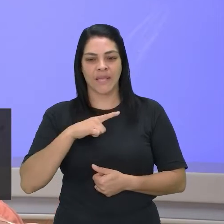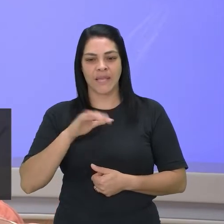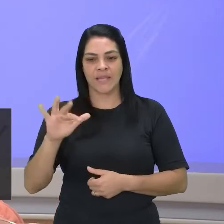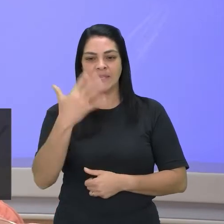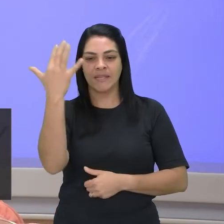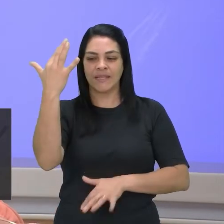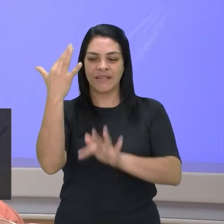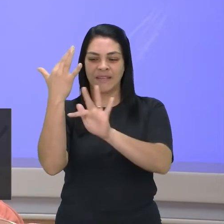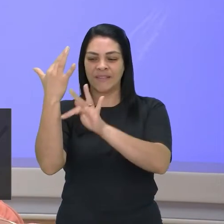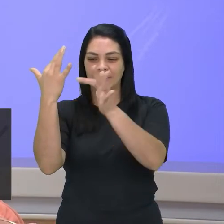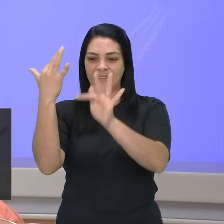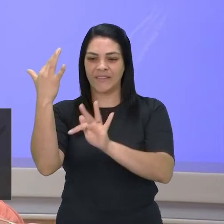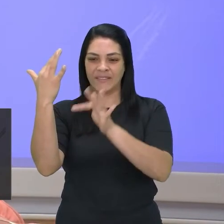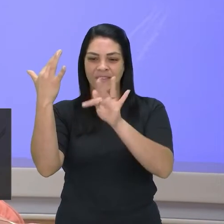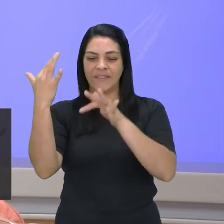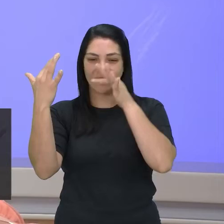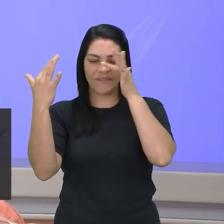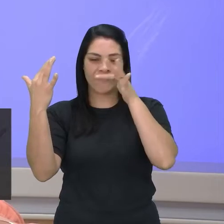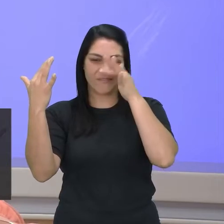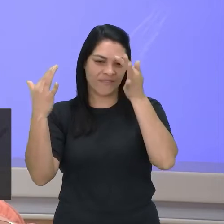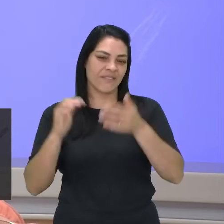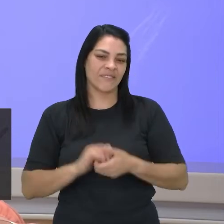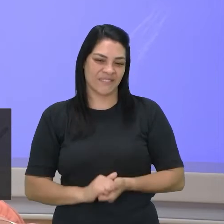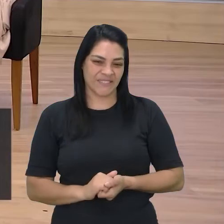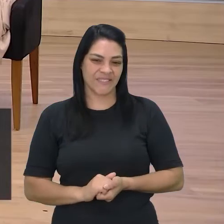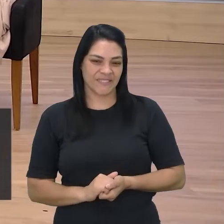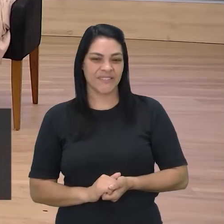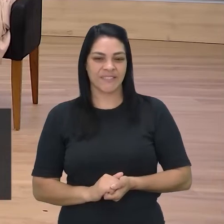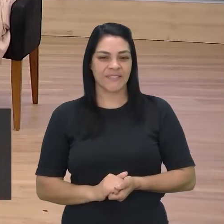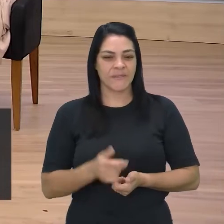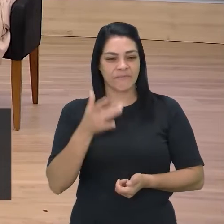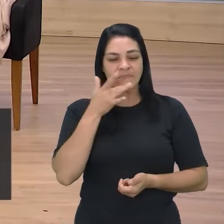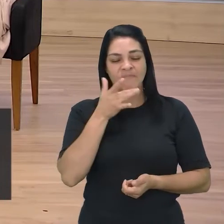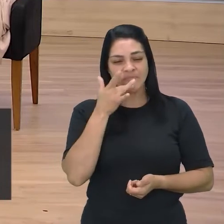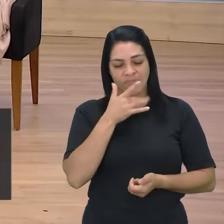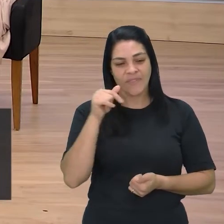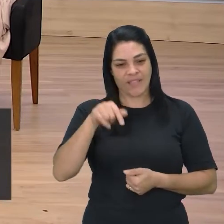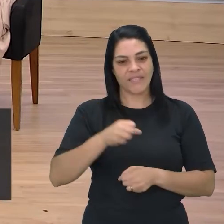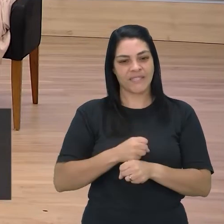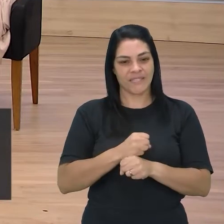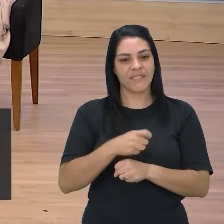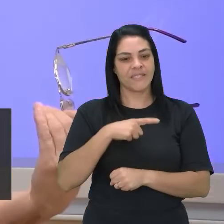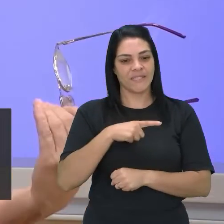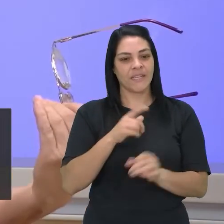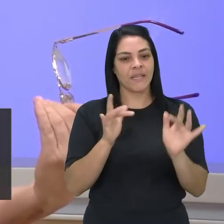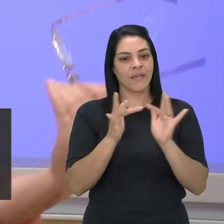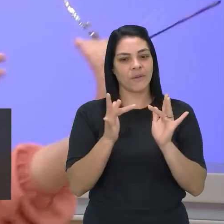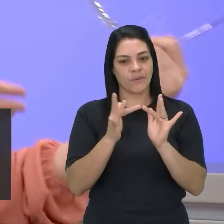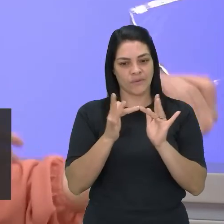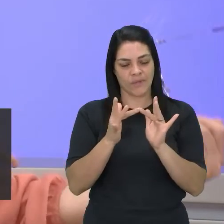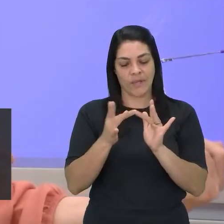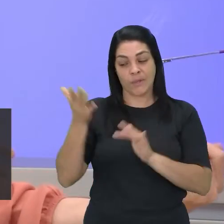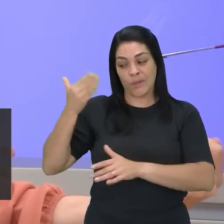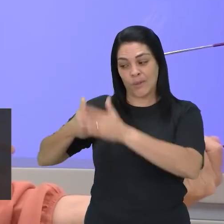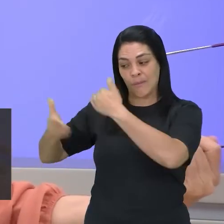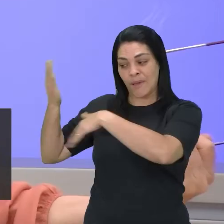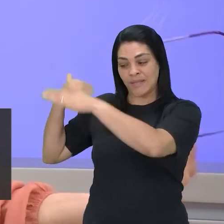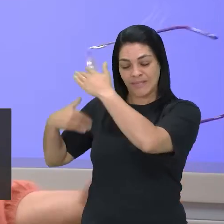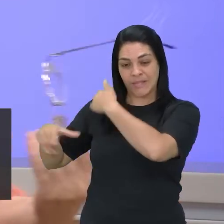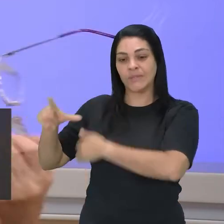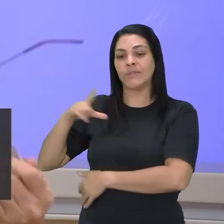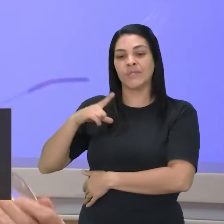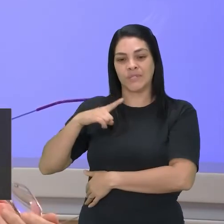me esbaldo na gabiroba. Que delícia. E esse ano já vai ter. Que delícia. Então, é um contato que eu tive lá na minha adolescência e